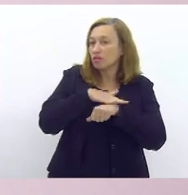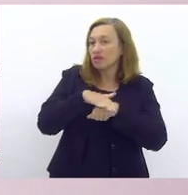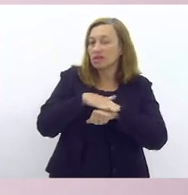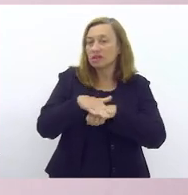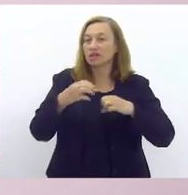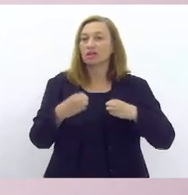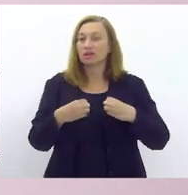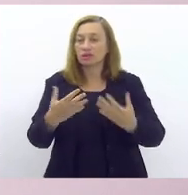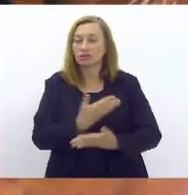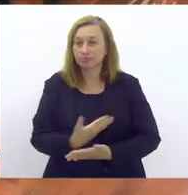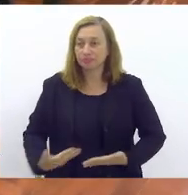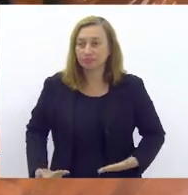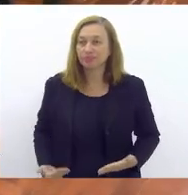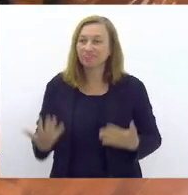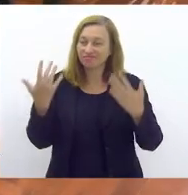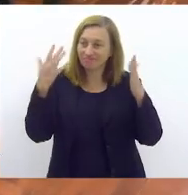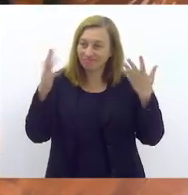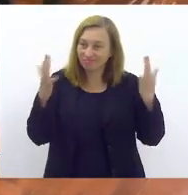audiência.